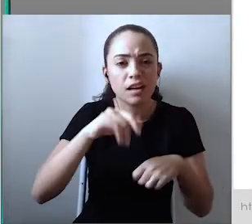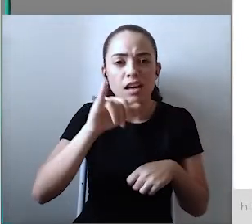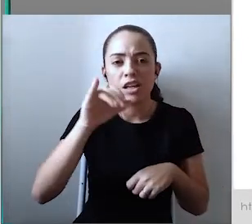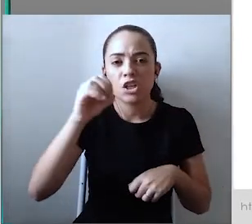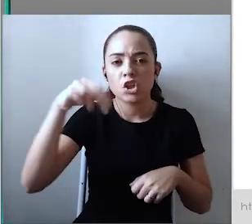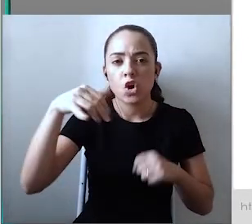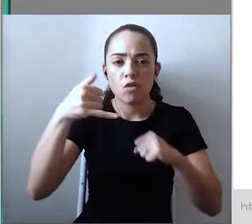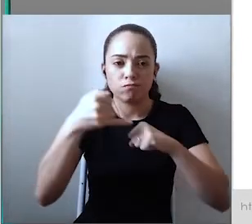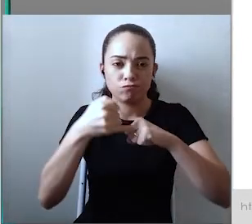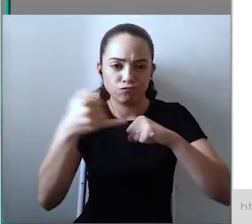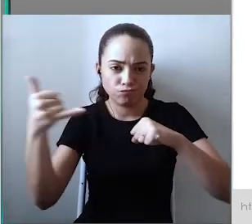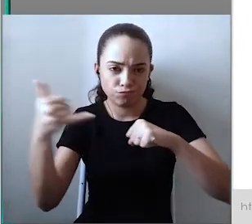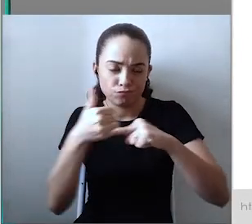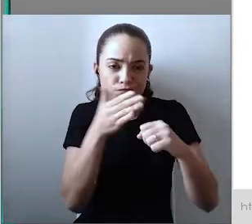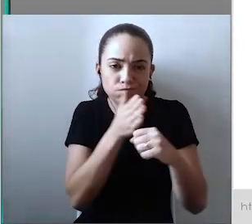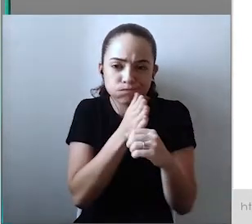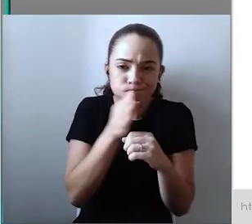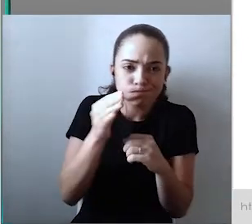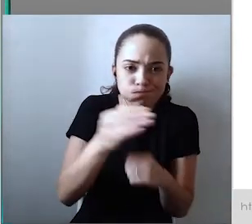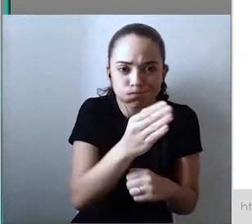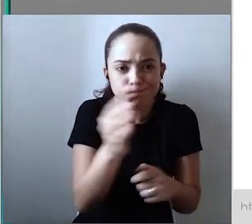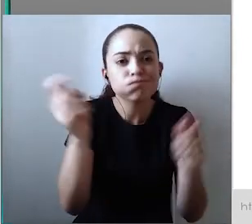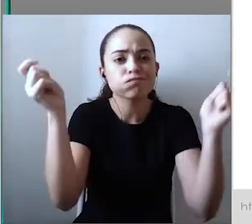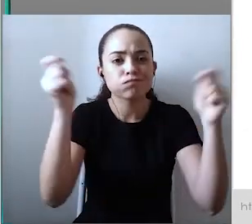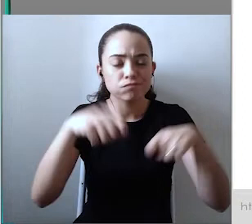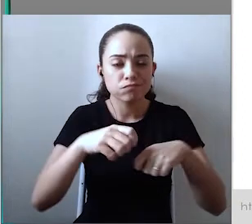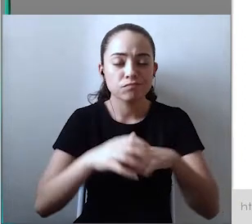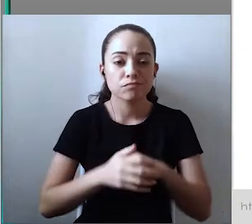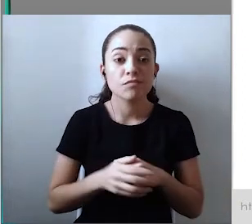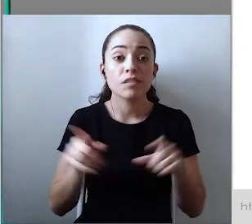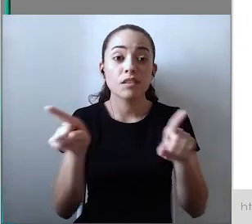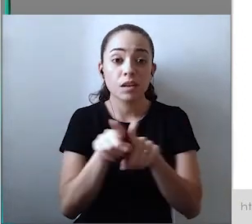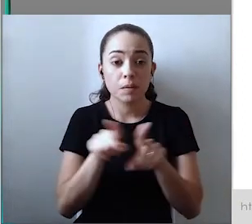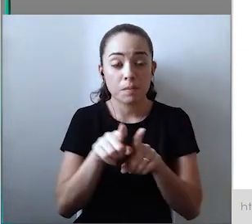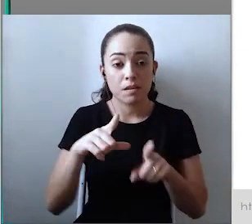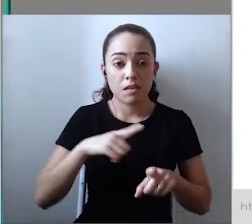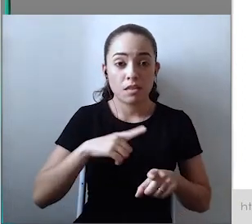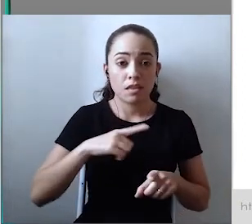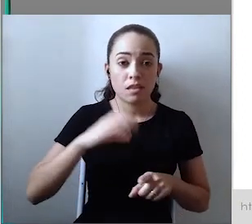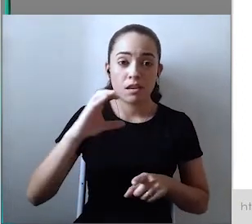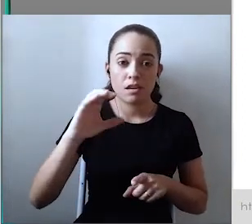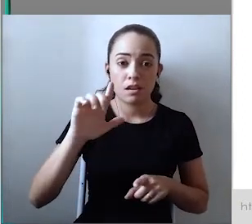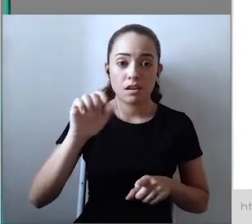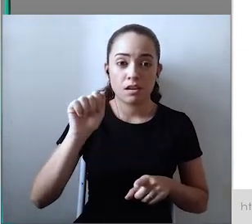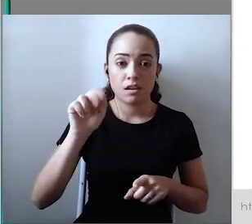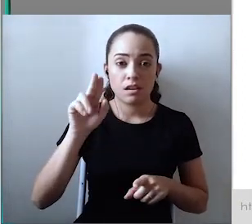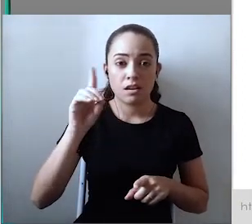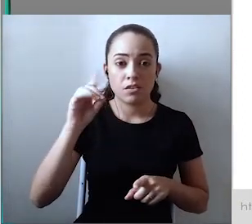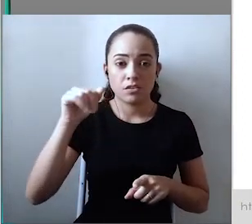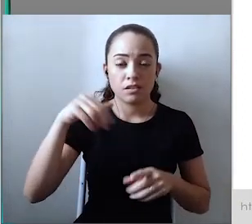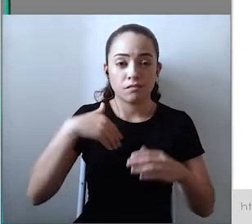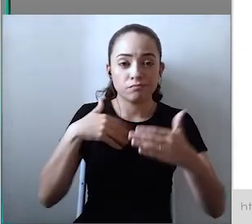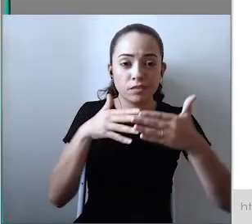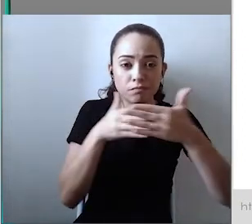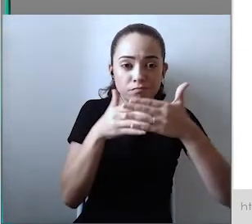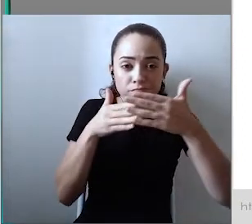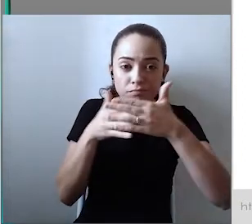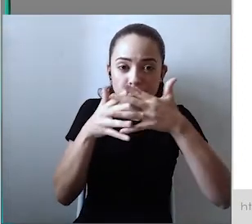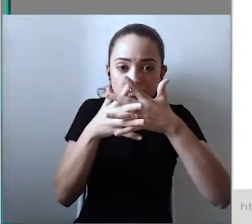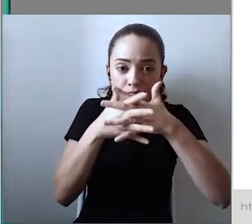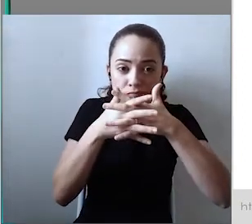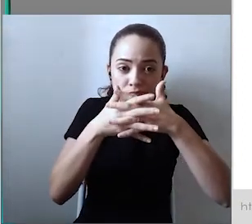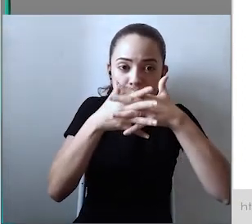estas células. Há 20 tipos de claudinas, que formam passagens de diferentes tamanhos. As células têm